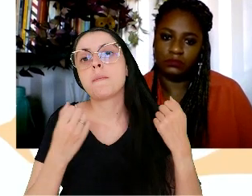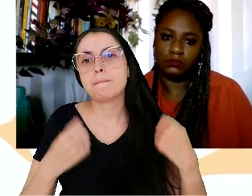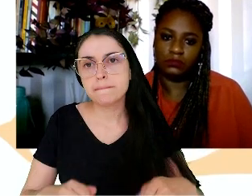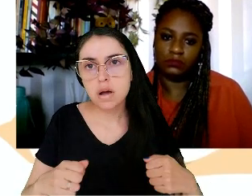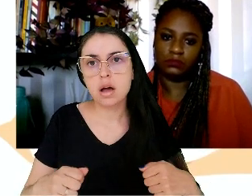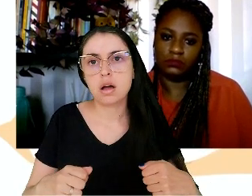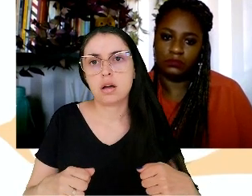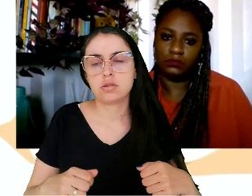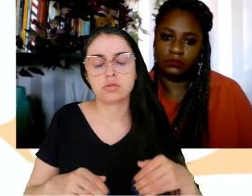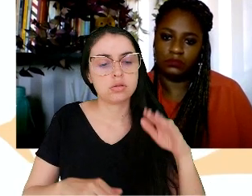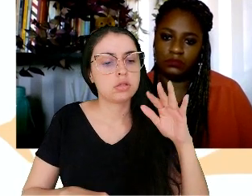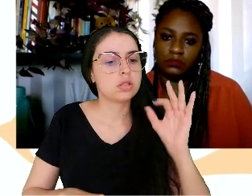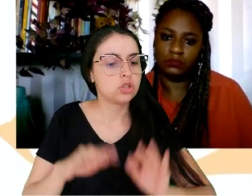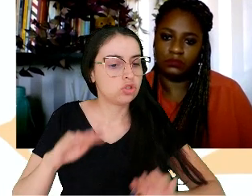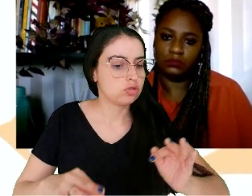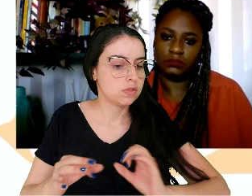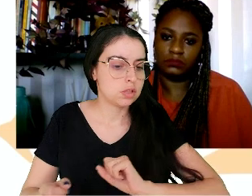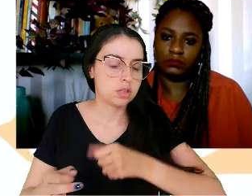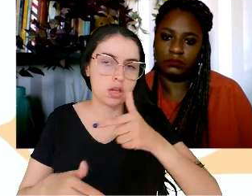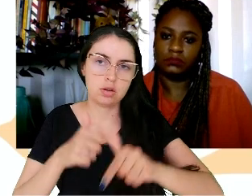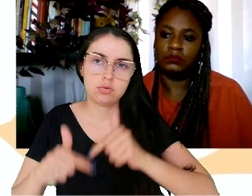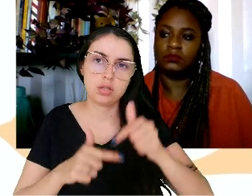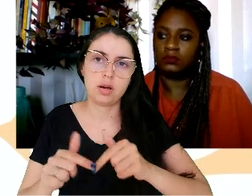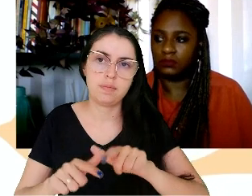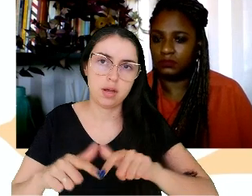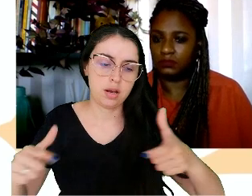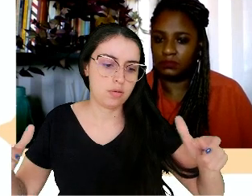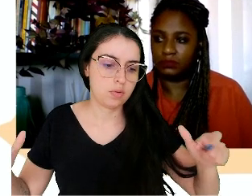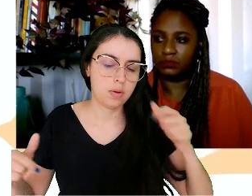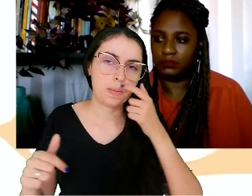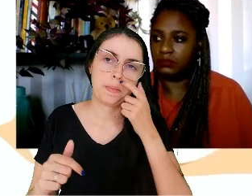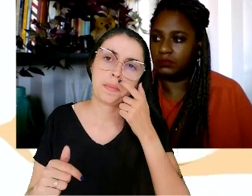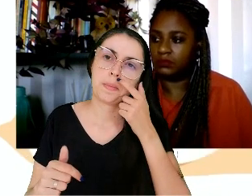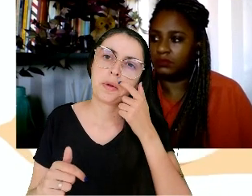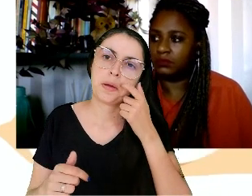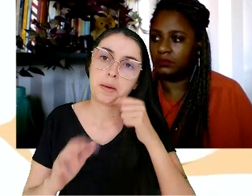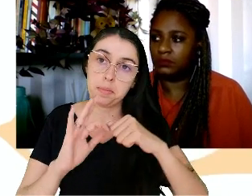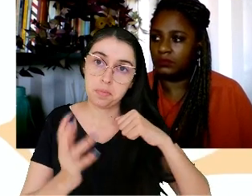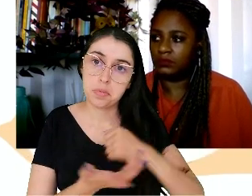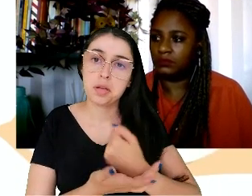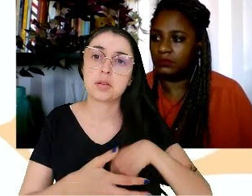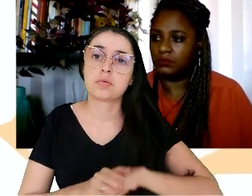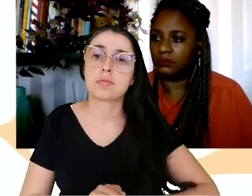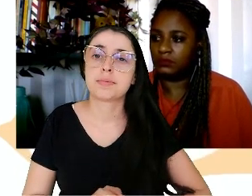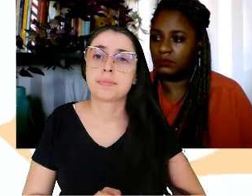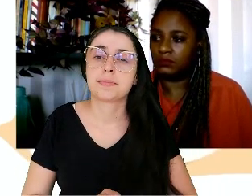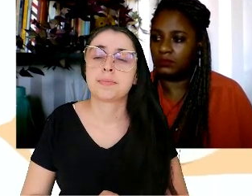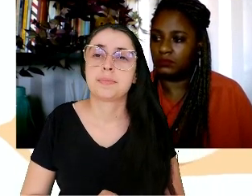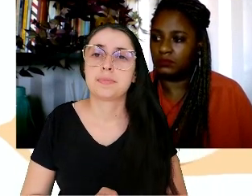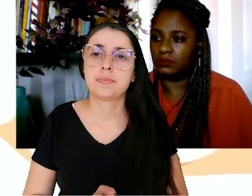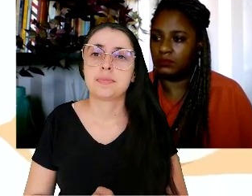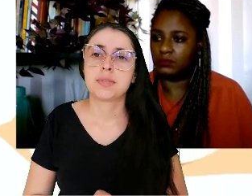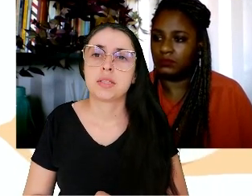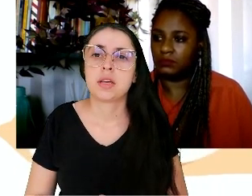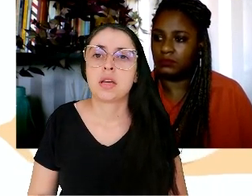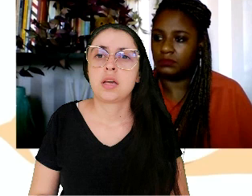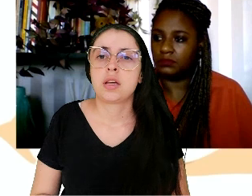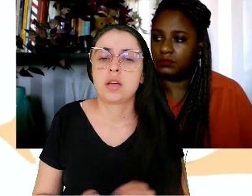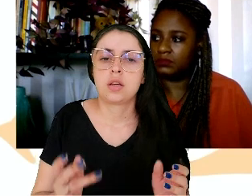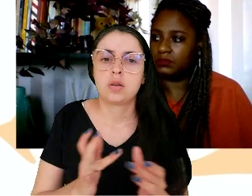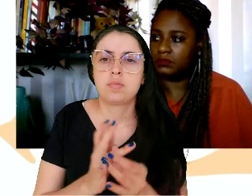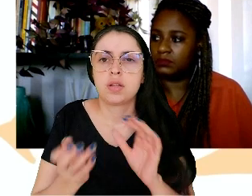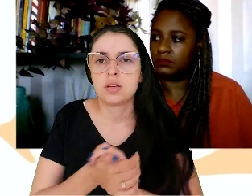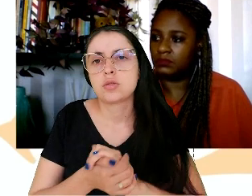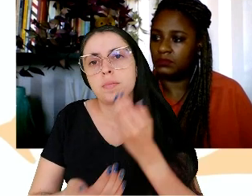pode existir uma divisão de tarefas, o aprendizado de que a pandemia, em muitos casos, de maridos que